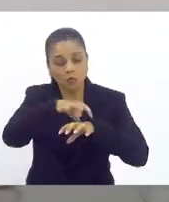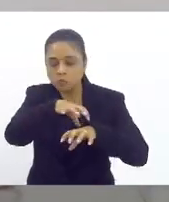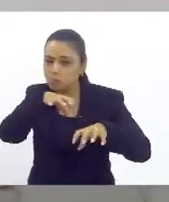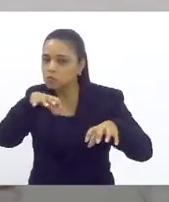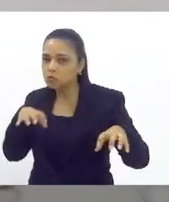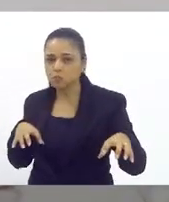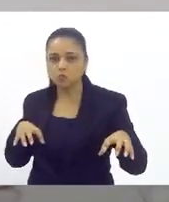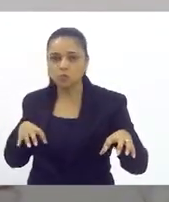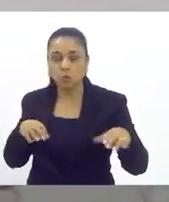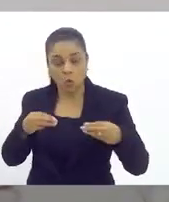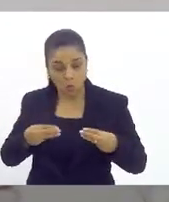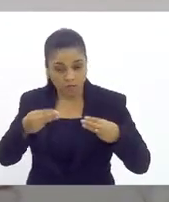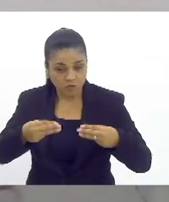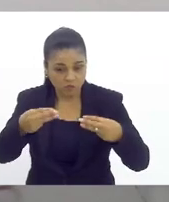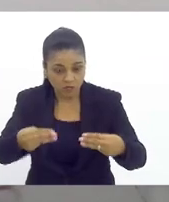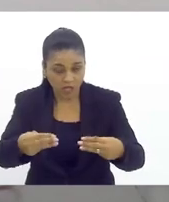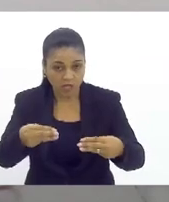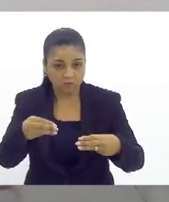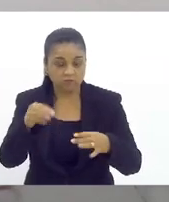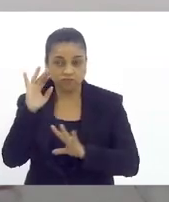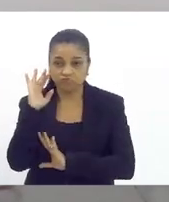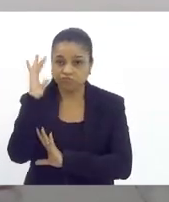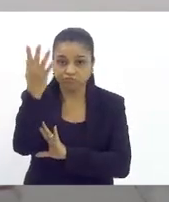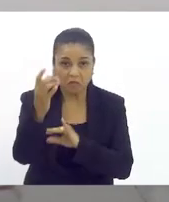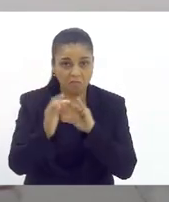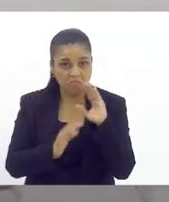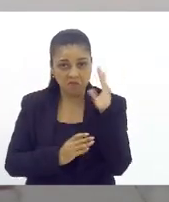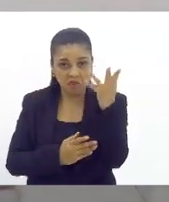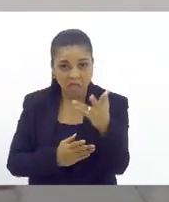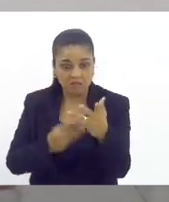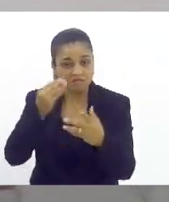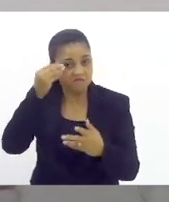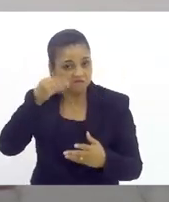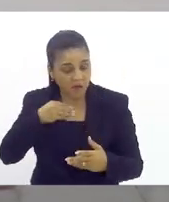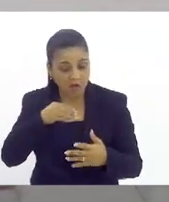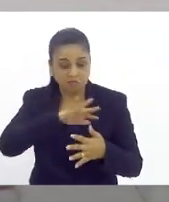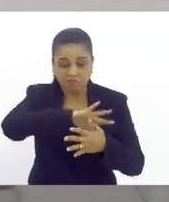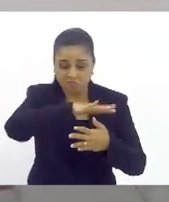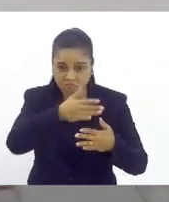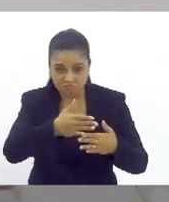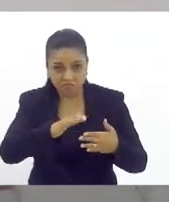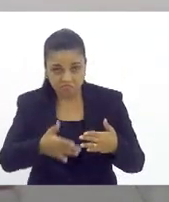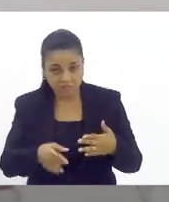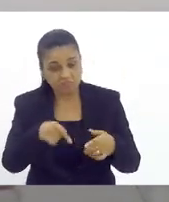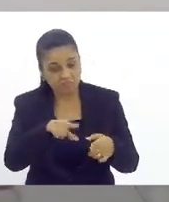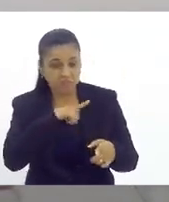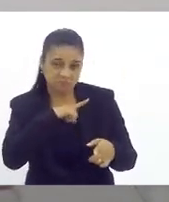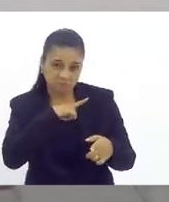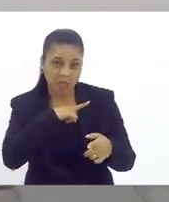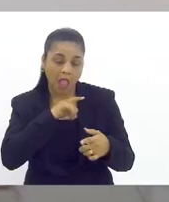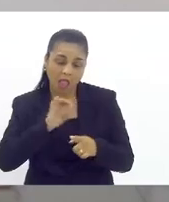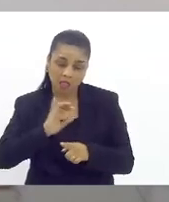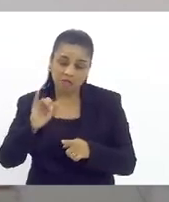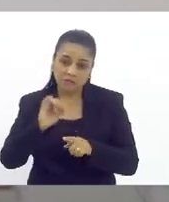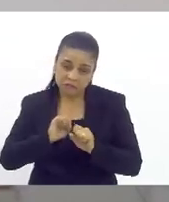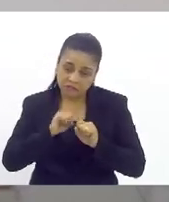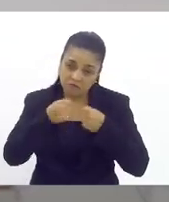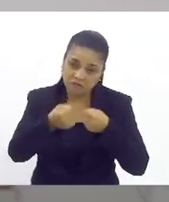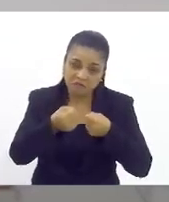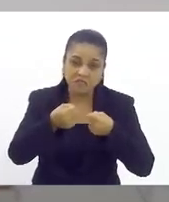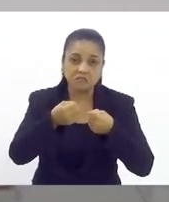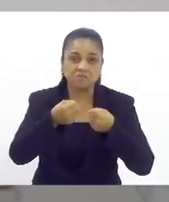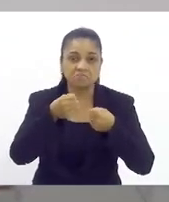se o Ministério do meio ambiente é enfraquecido né se a Mata Atlântica tem seus dispositivos de defesa enfraquecidos